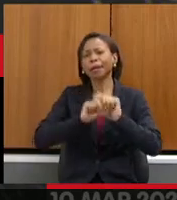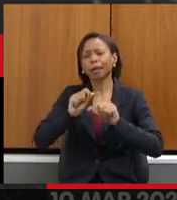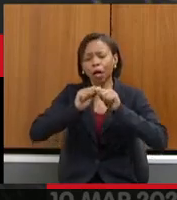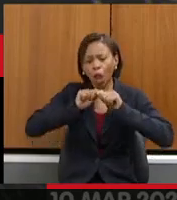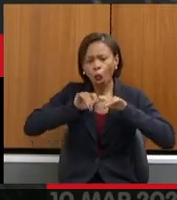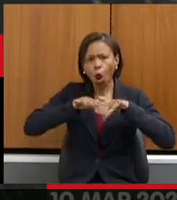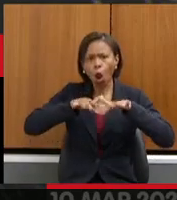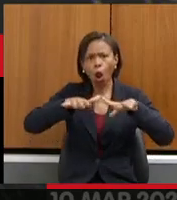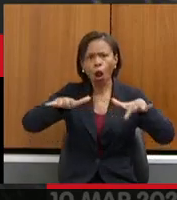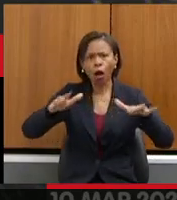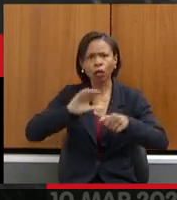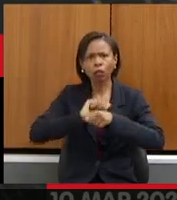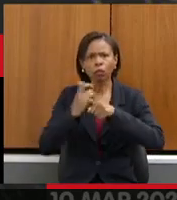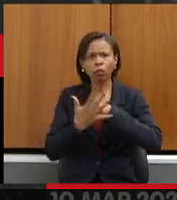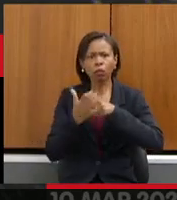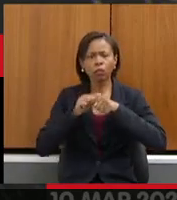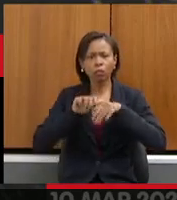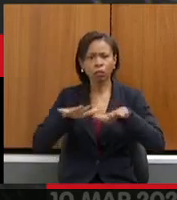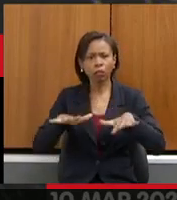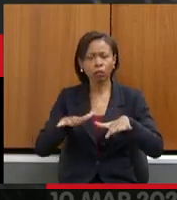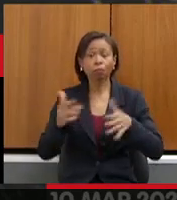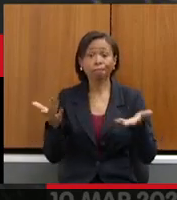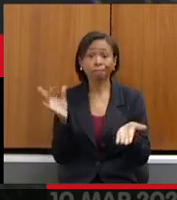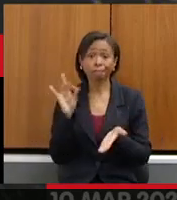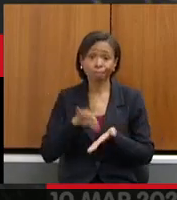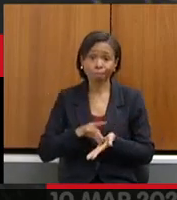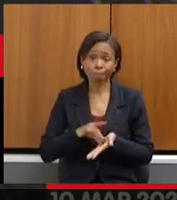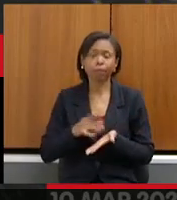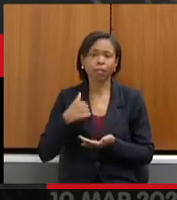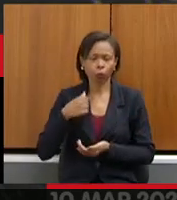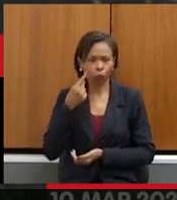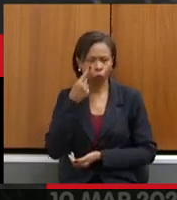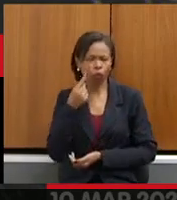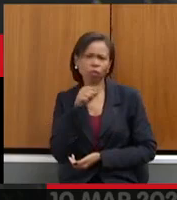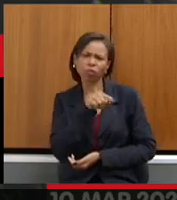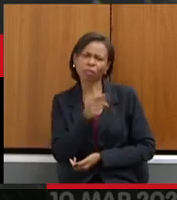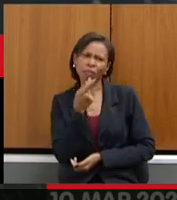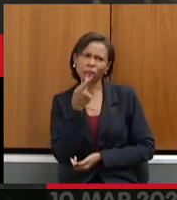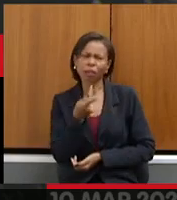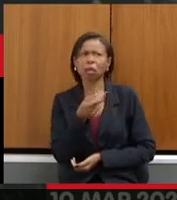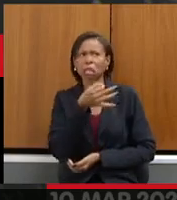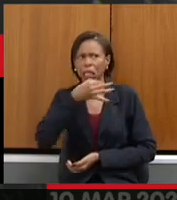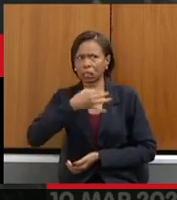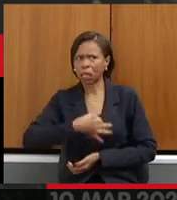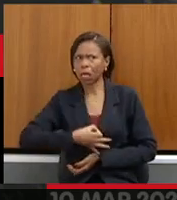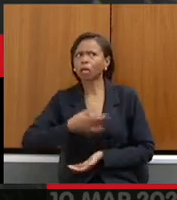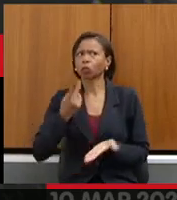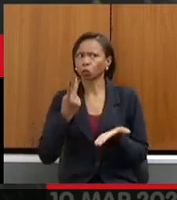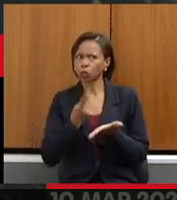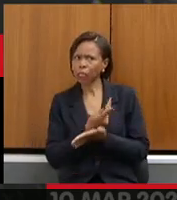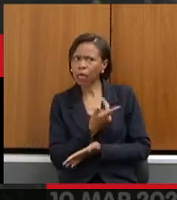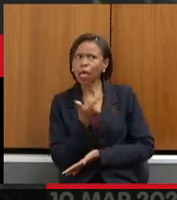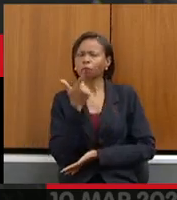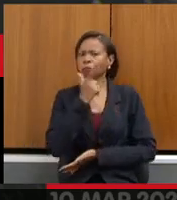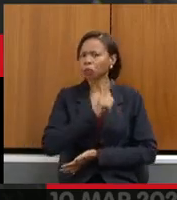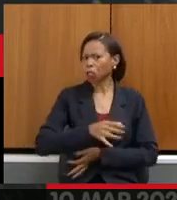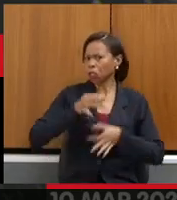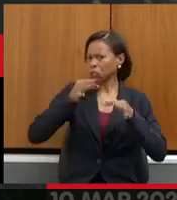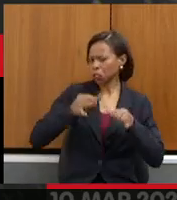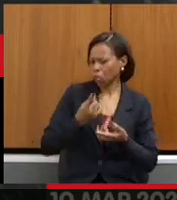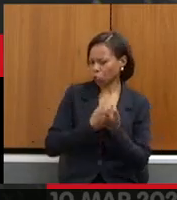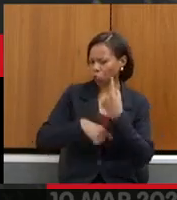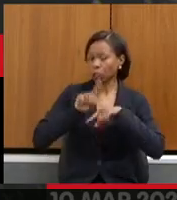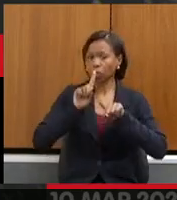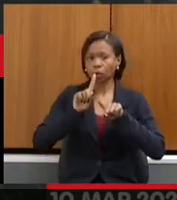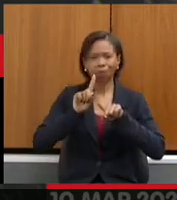eu sou eu nossa realidade eu vi algumas vezes é o seu dizendo que está dando certo estamos sendo eficiente Me desculpe